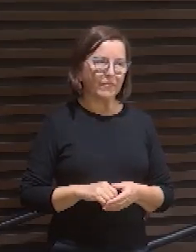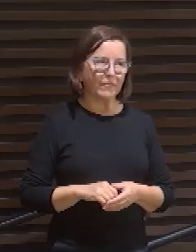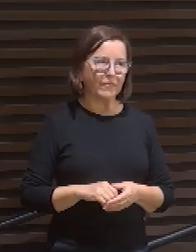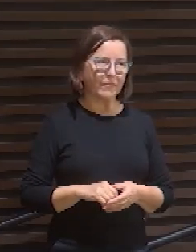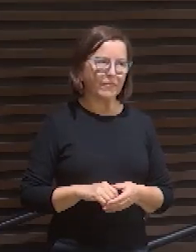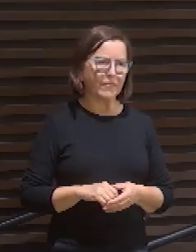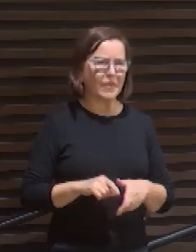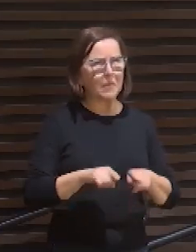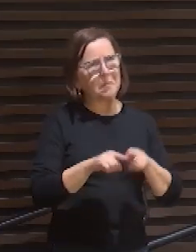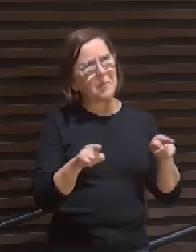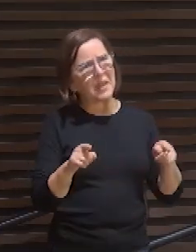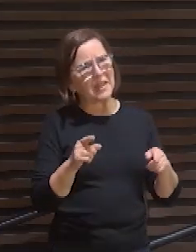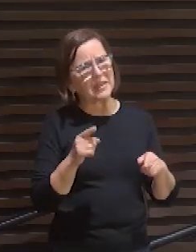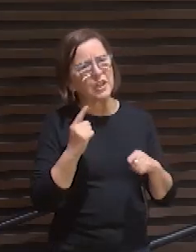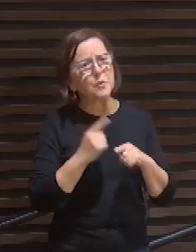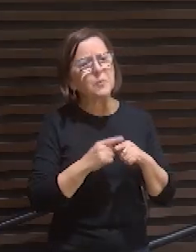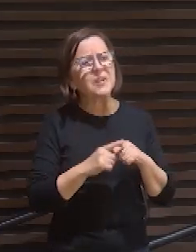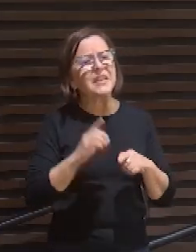coloca o seu filho